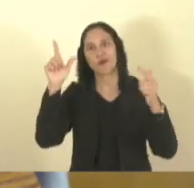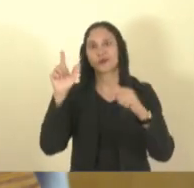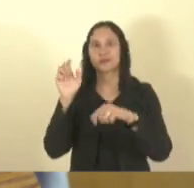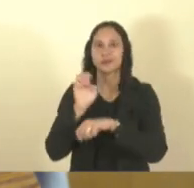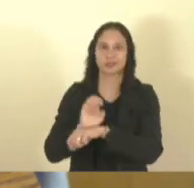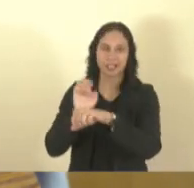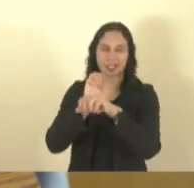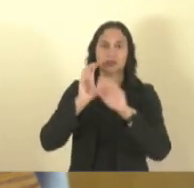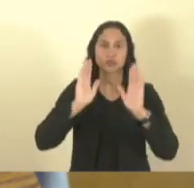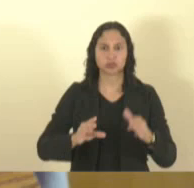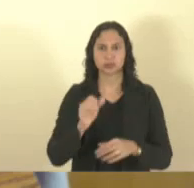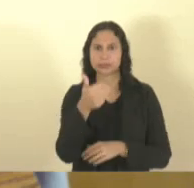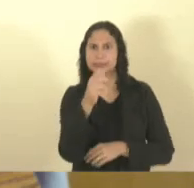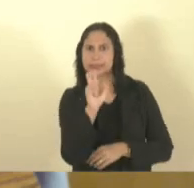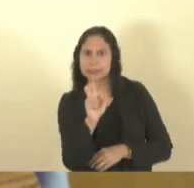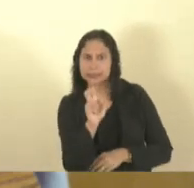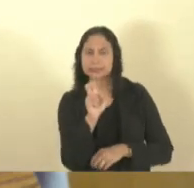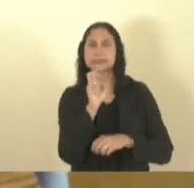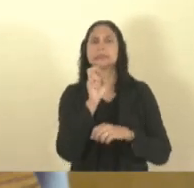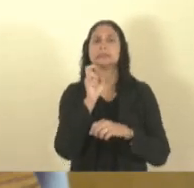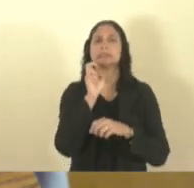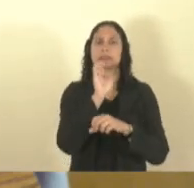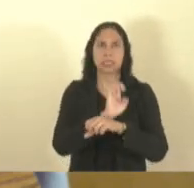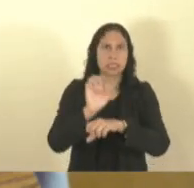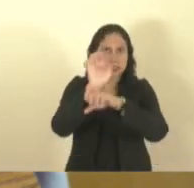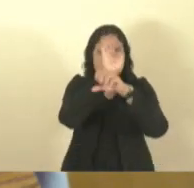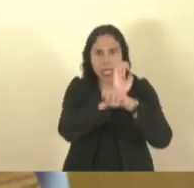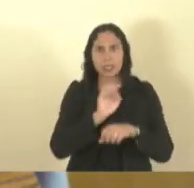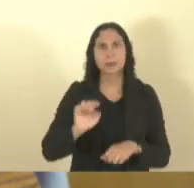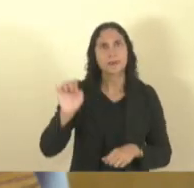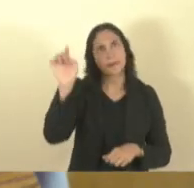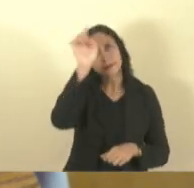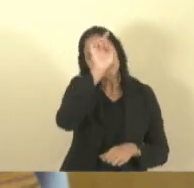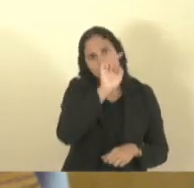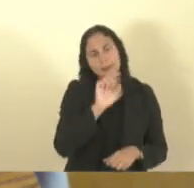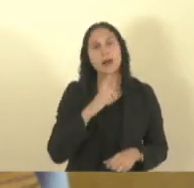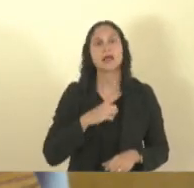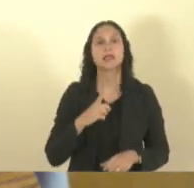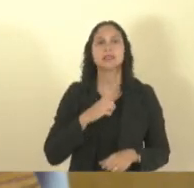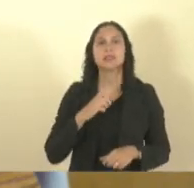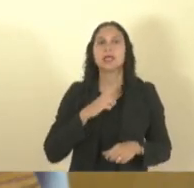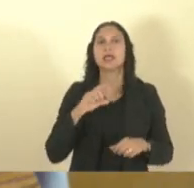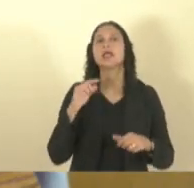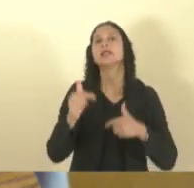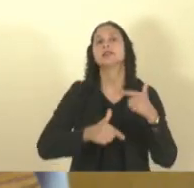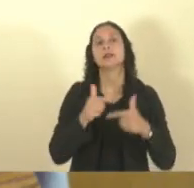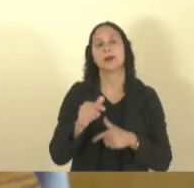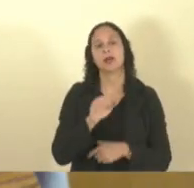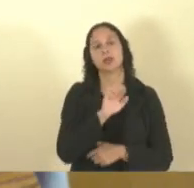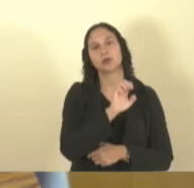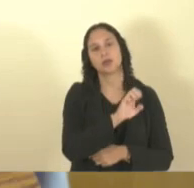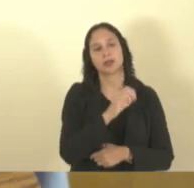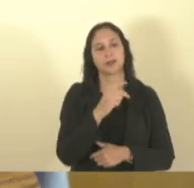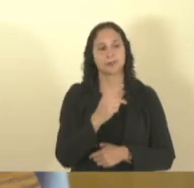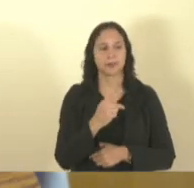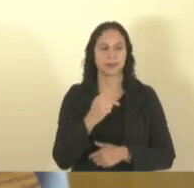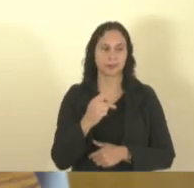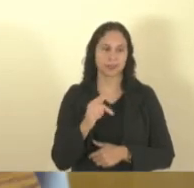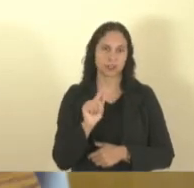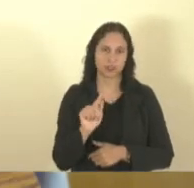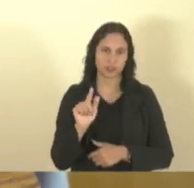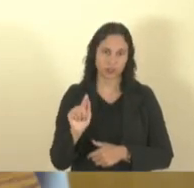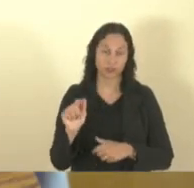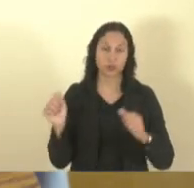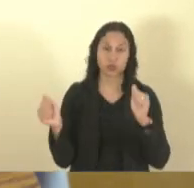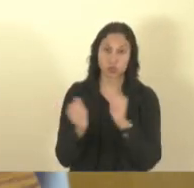15 estados, junto com o estado do Espírito Santo, que conta com a carreira do EPPGG, além do governo